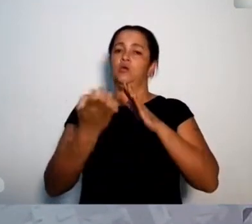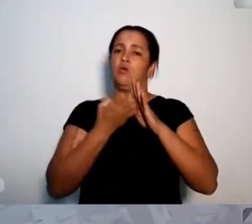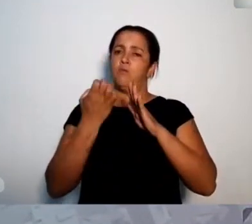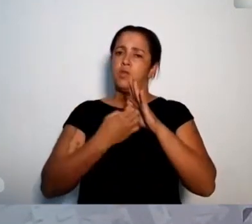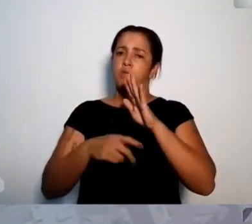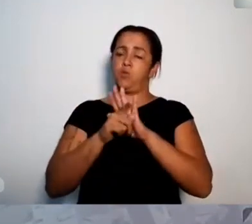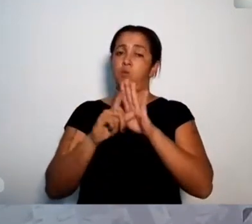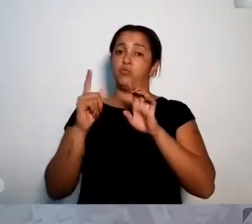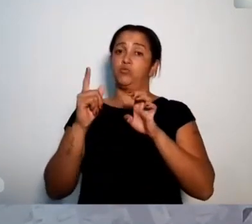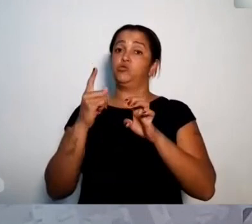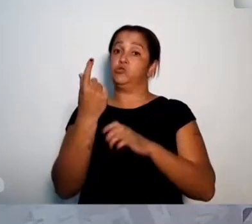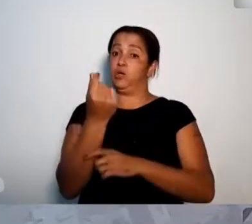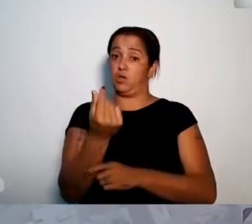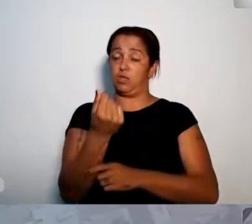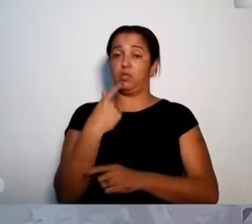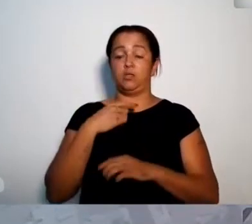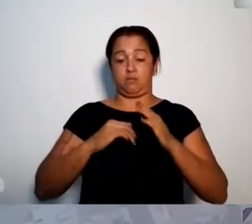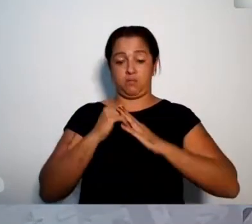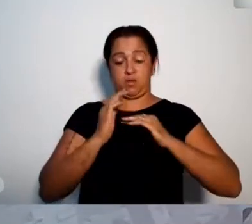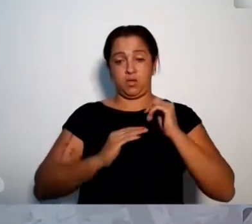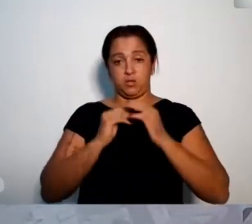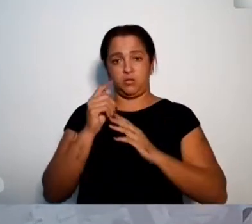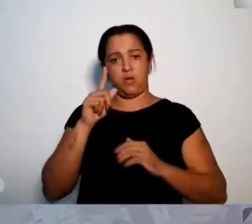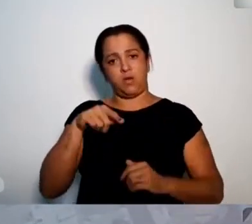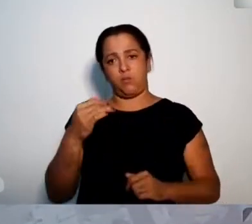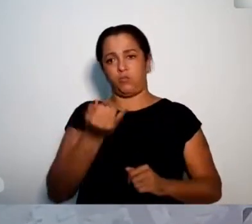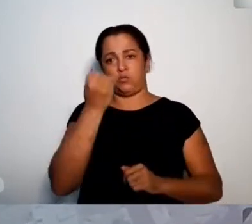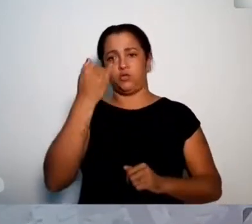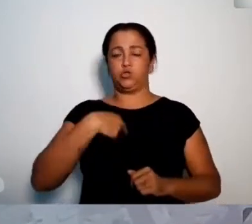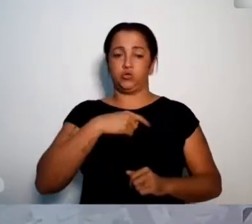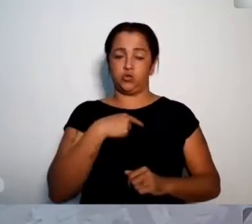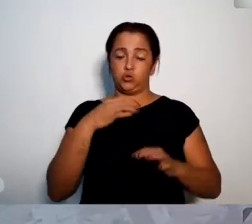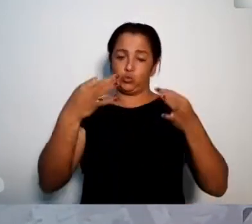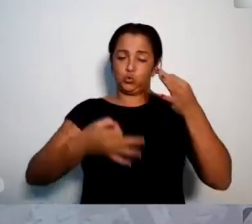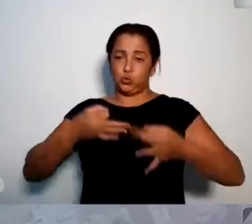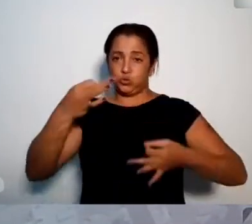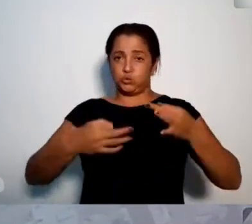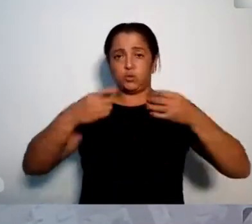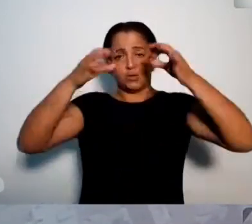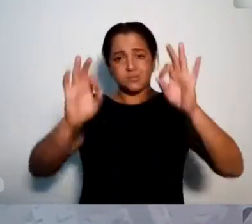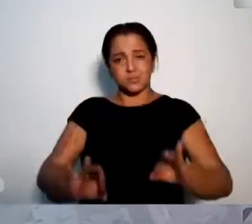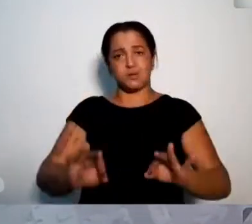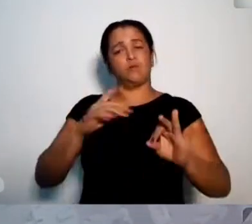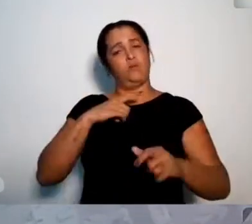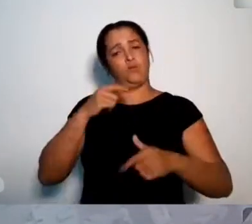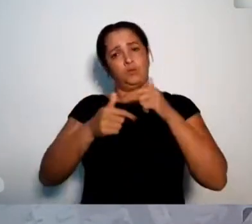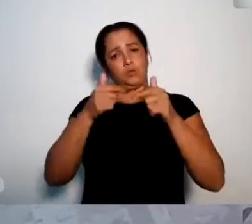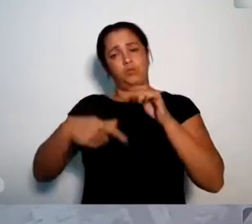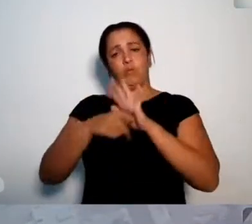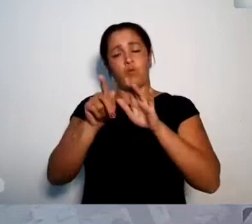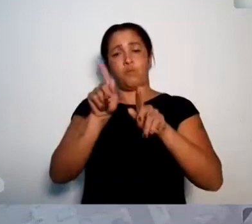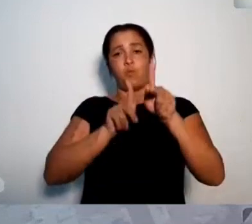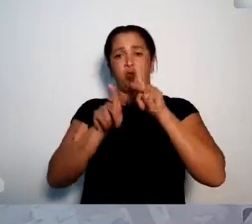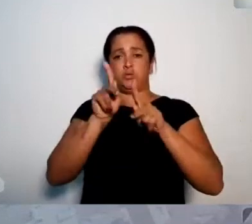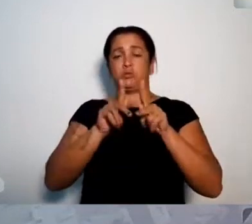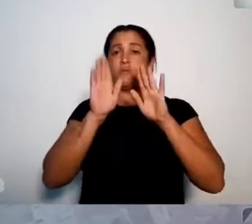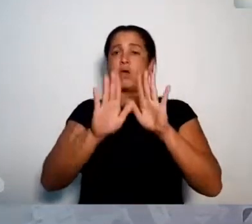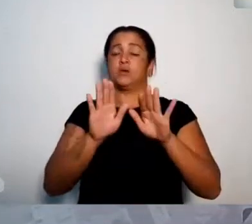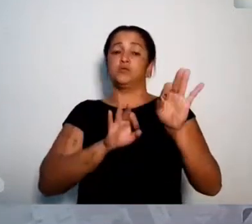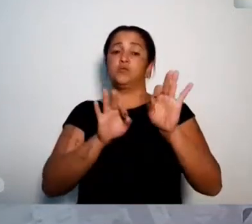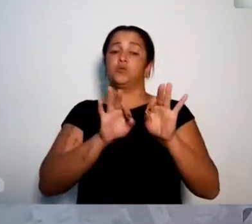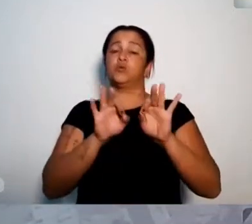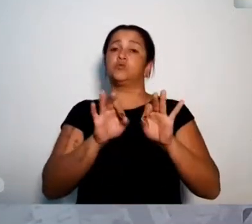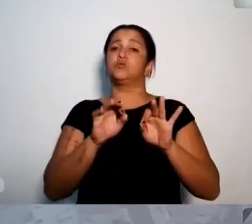ação contribui para isso, e é importante a gente fazer justiça nessa tribuna e também trazer informação para a população. Só que esse projeto, senhor presidente, ele não